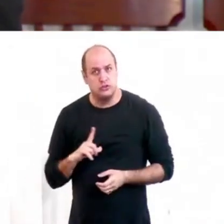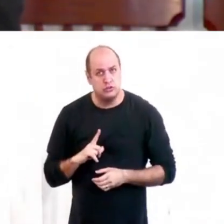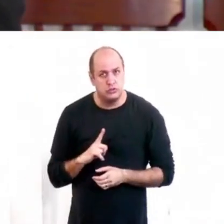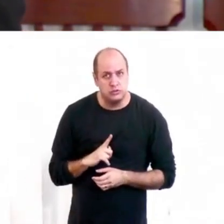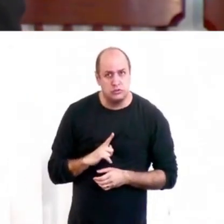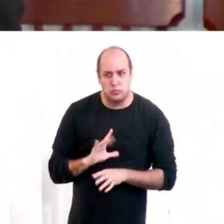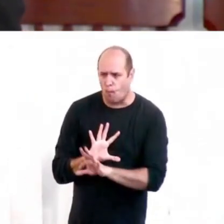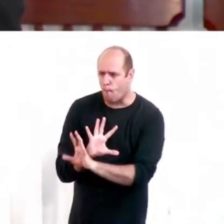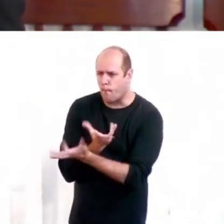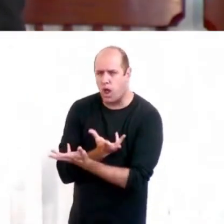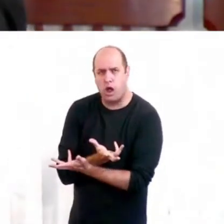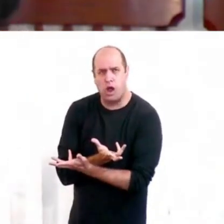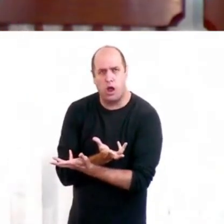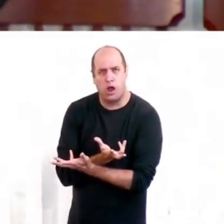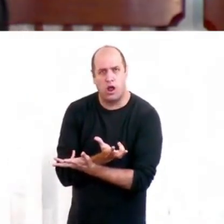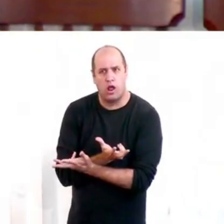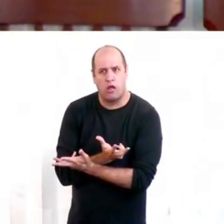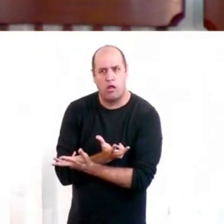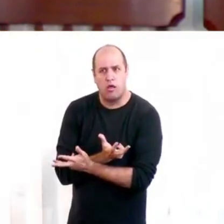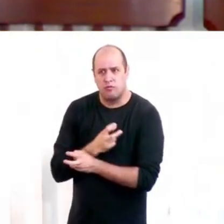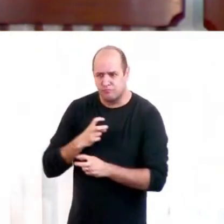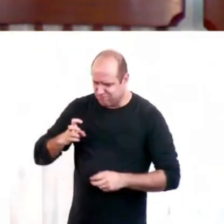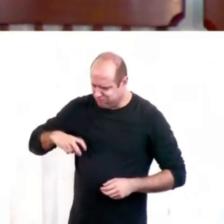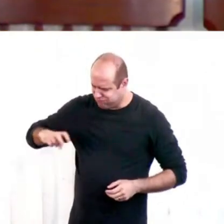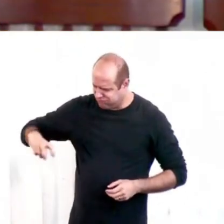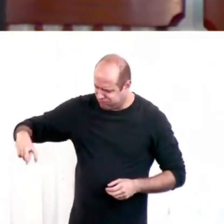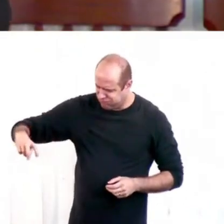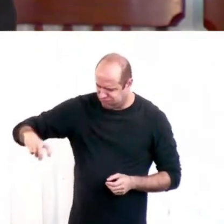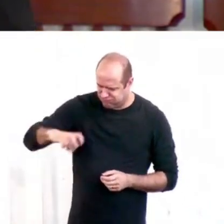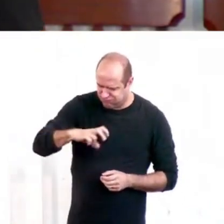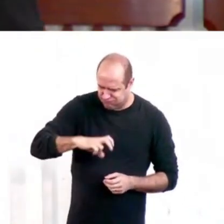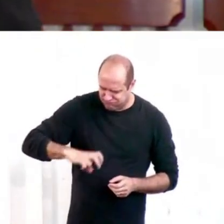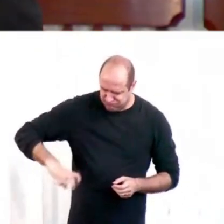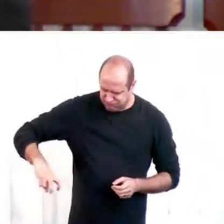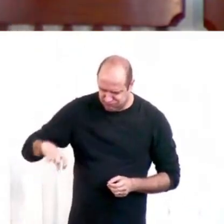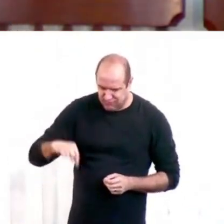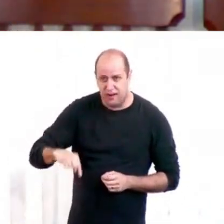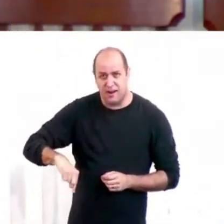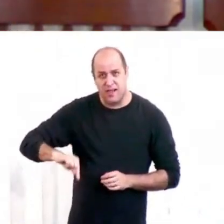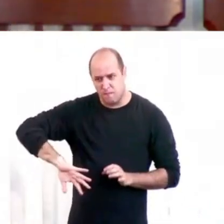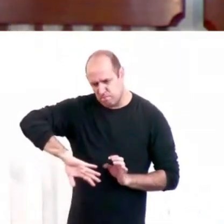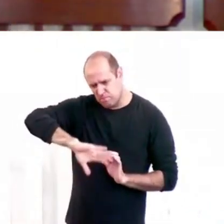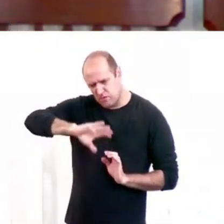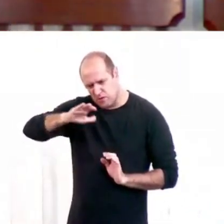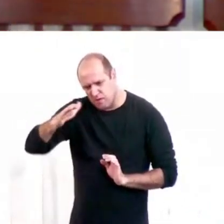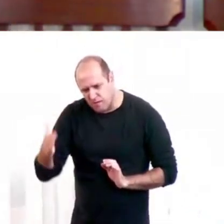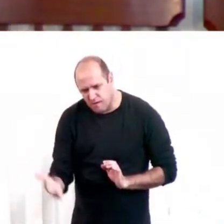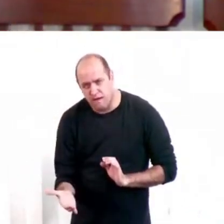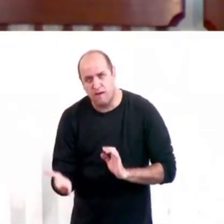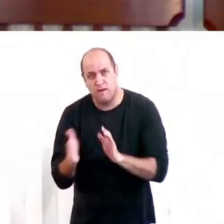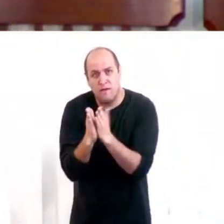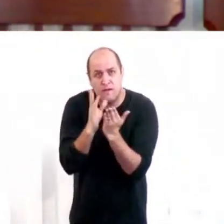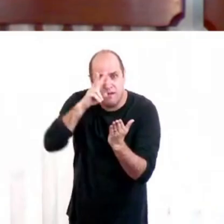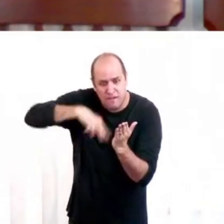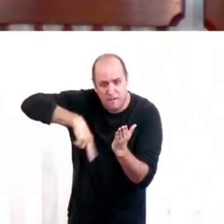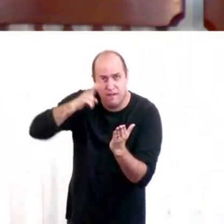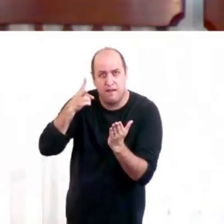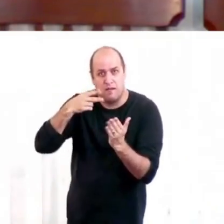seco. Desciam com a escada para lá dentro, fizeram um buraco para poder ler a Bíblia e deixavam a Bíblia